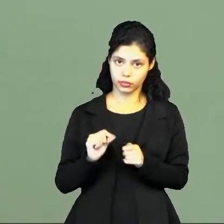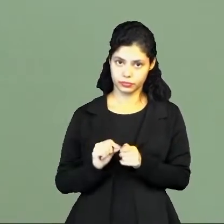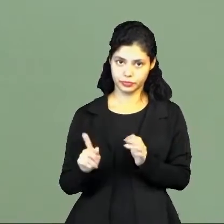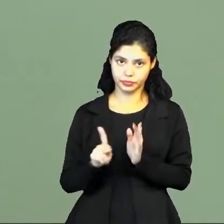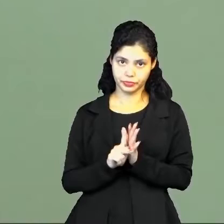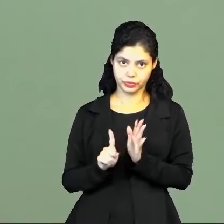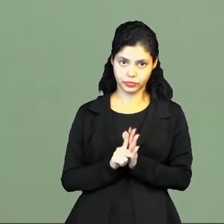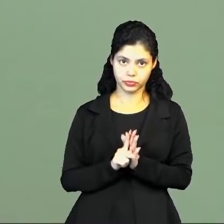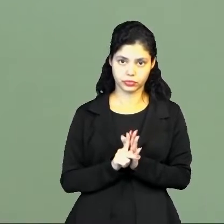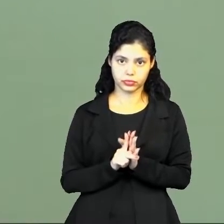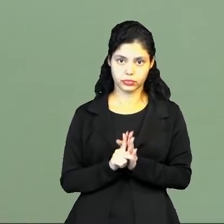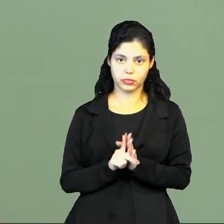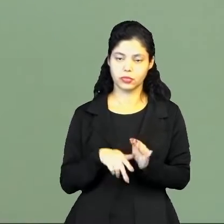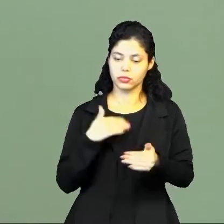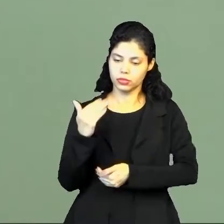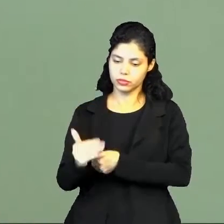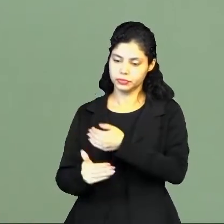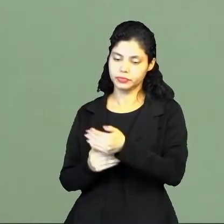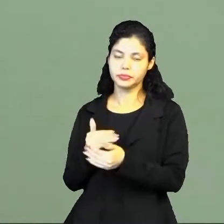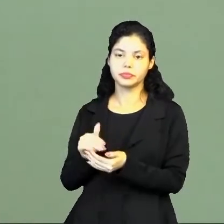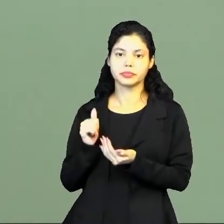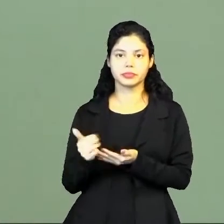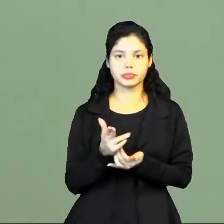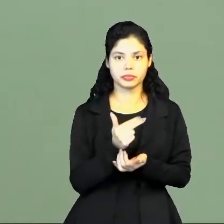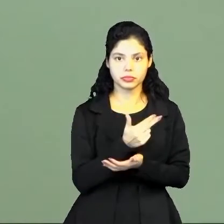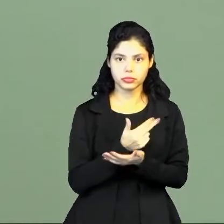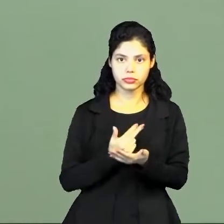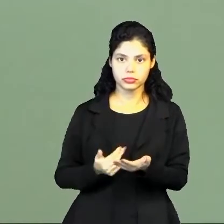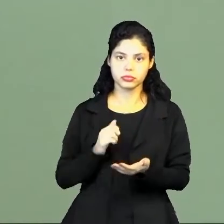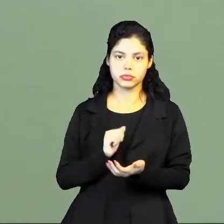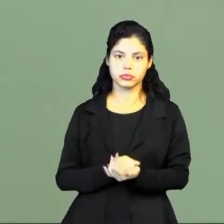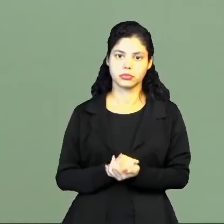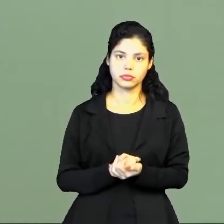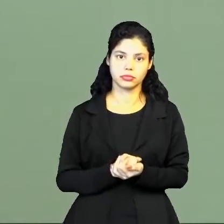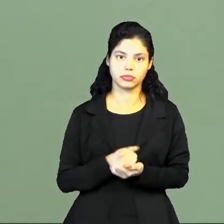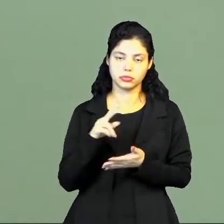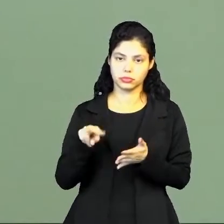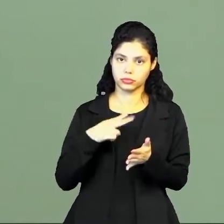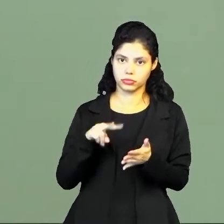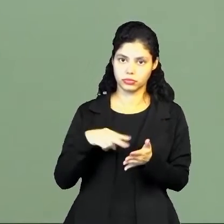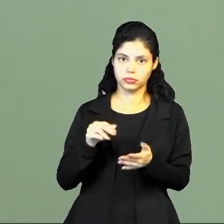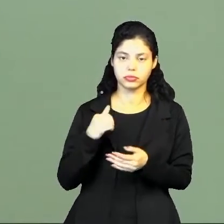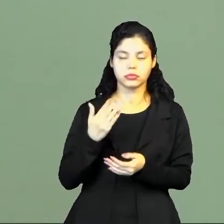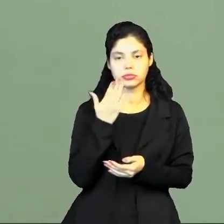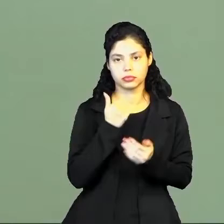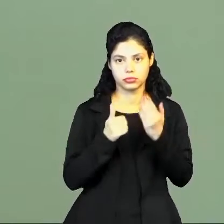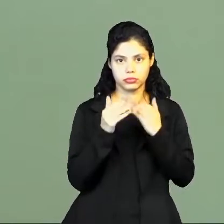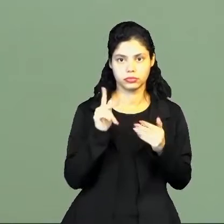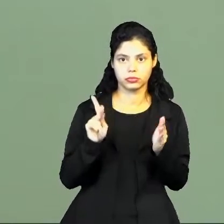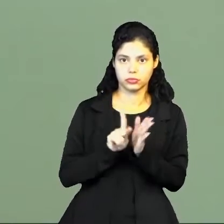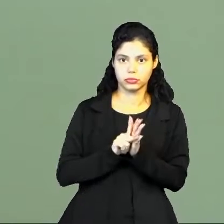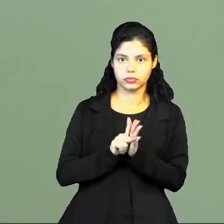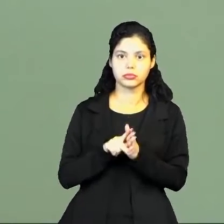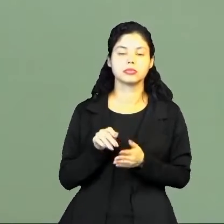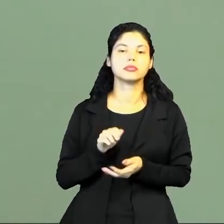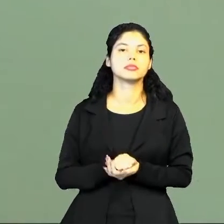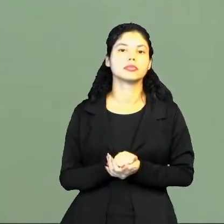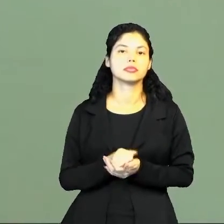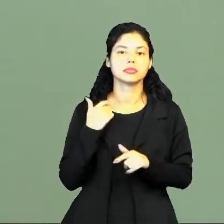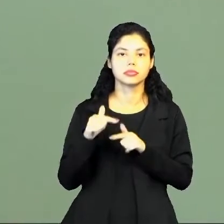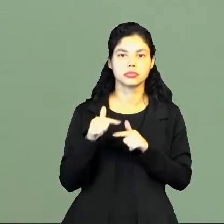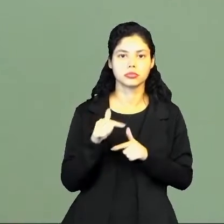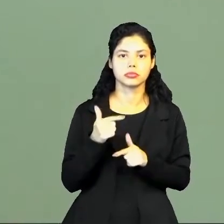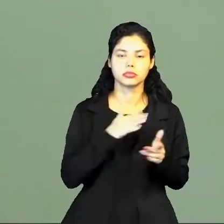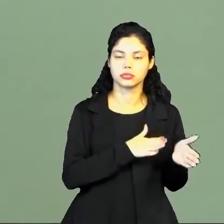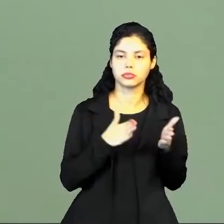para o desenvolvimento das artes, das danças, comidas típicas, e